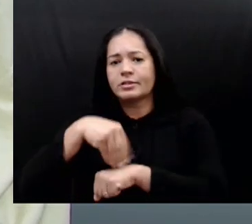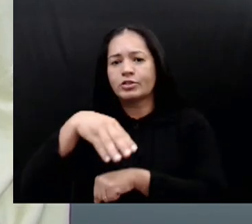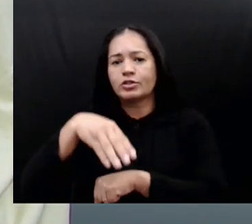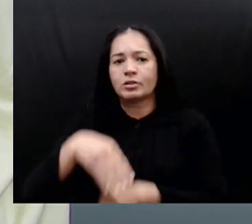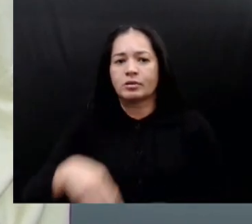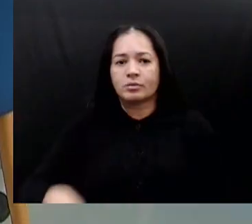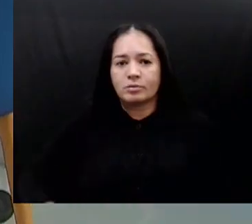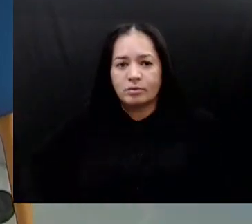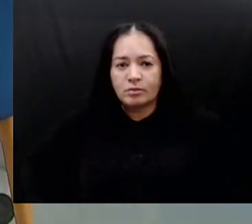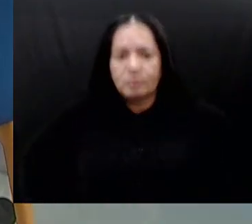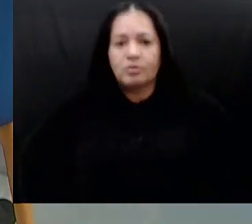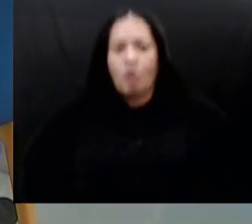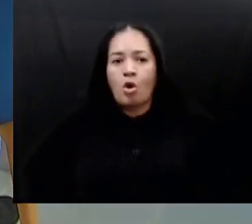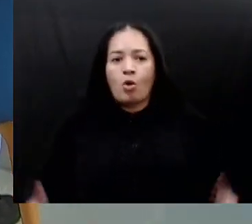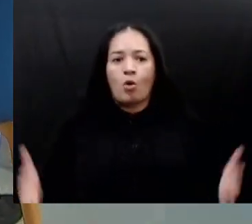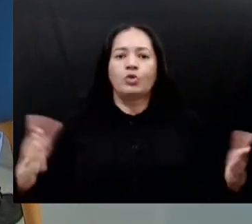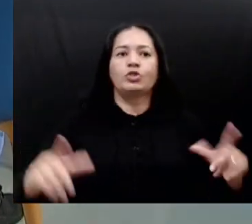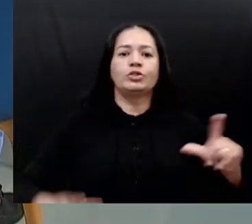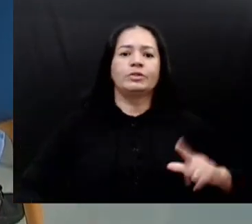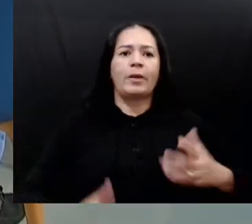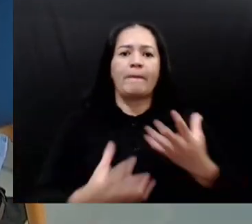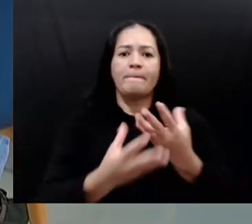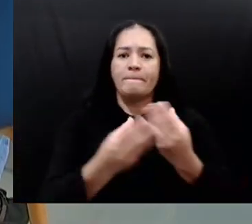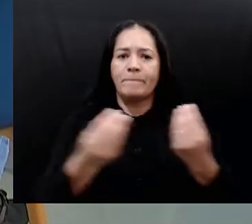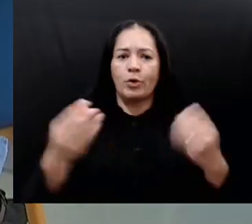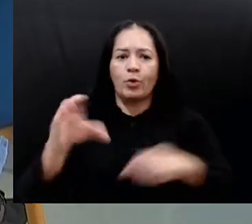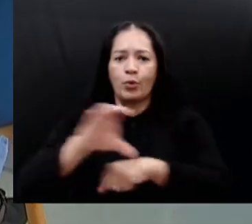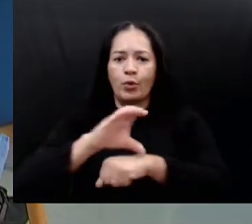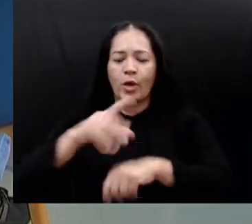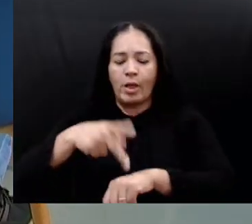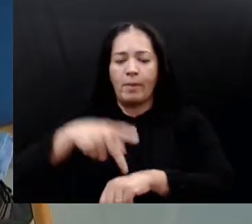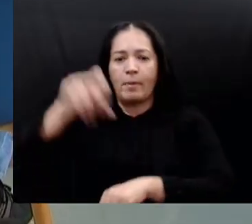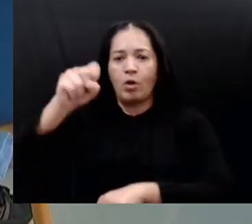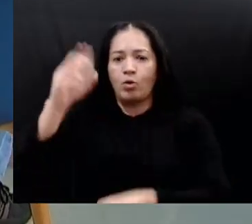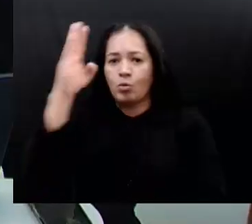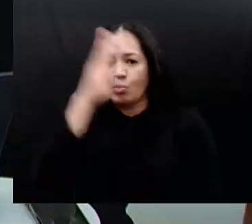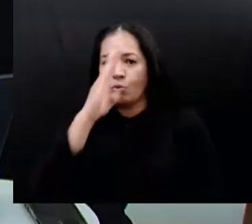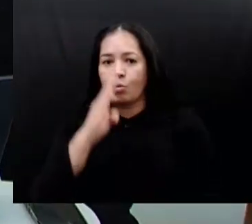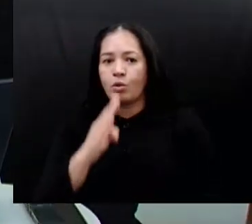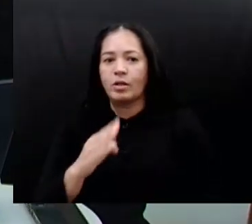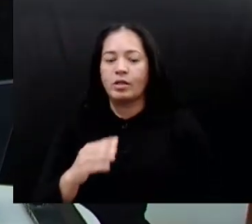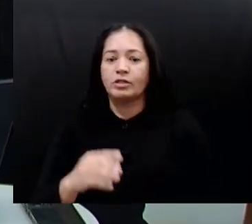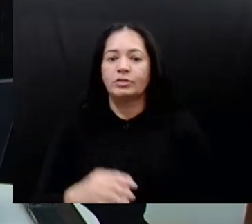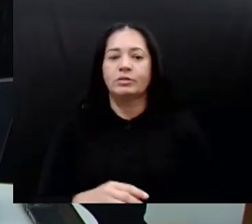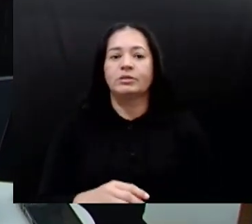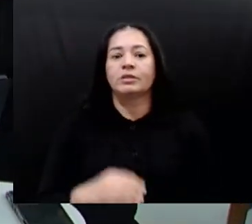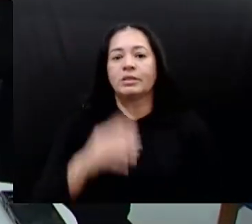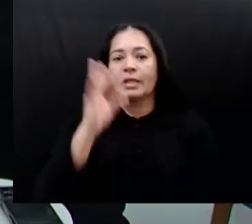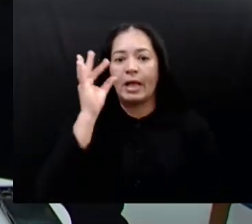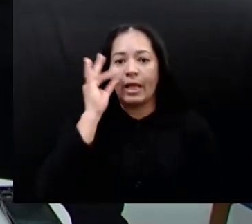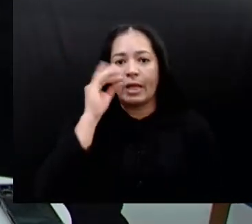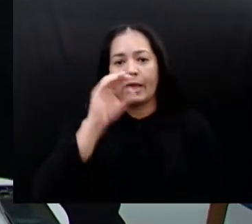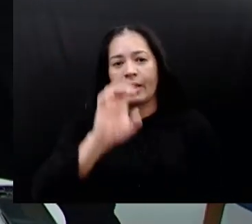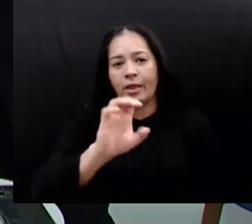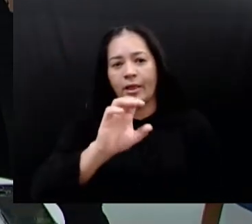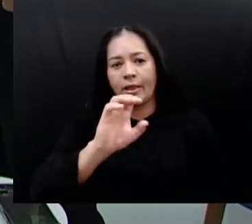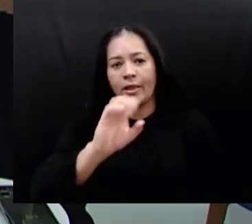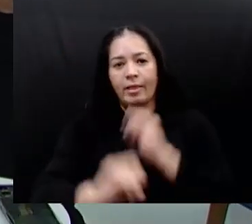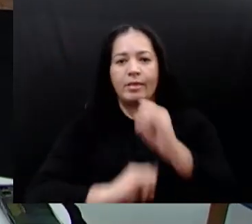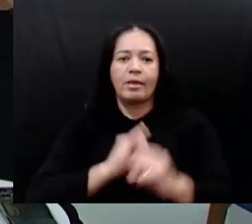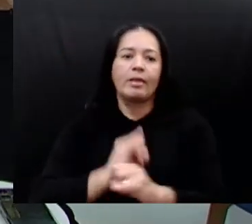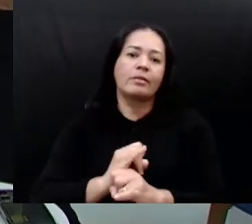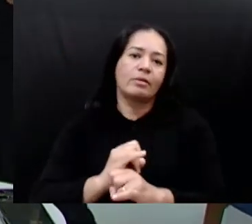existem muitos cursos de pós-graduação pelo Brasil, né? Tanto na modalidade EAD quanto na modalidade presencial. E,